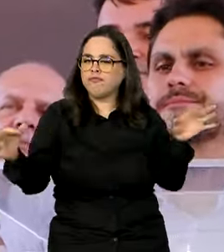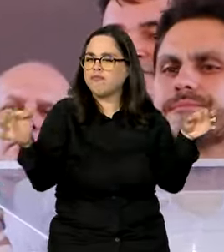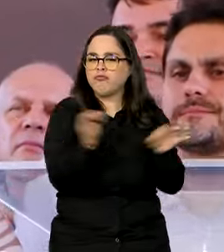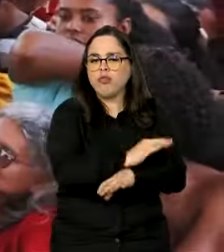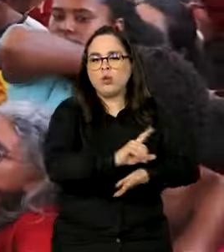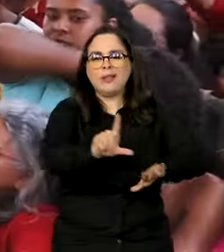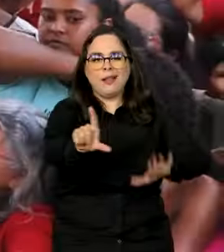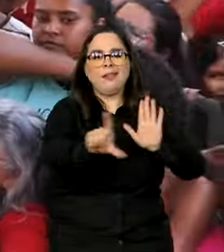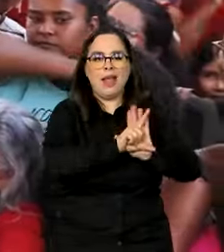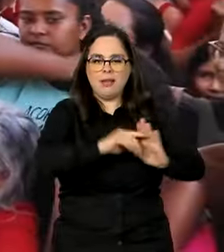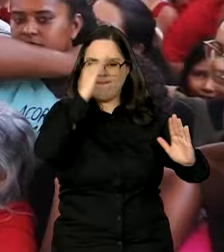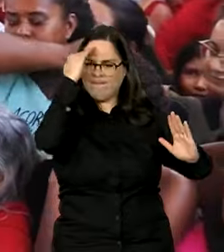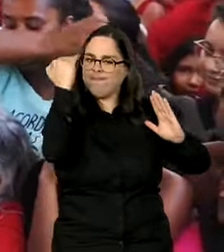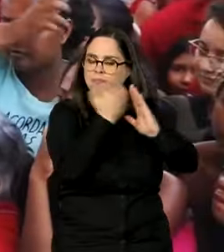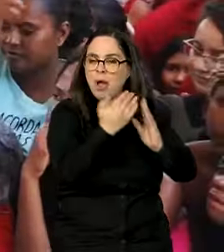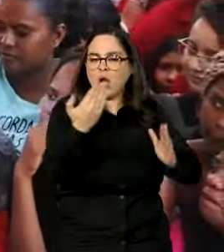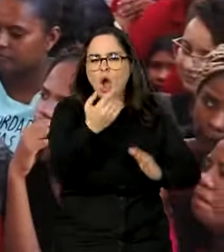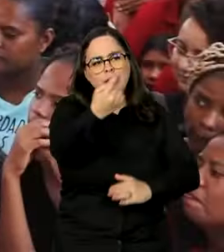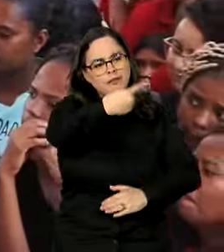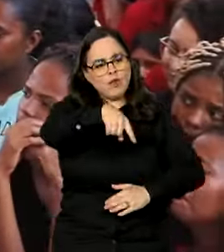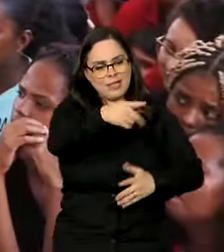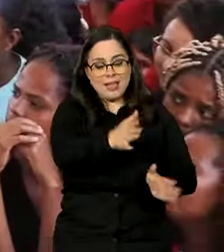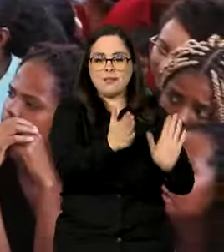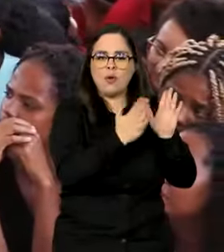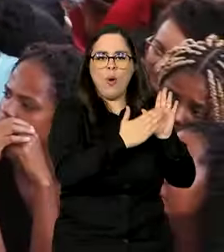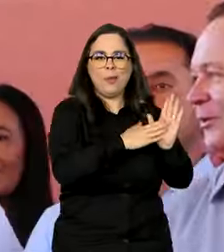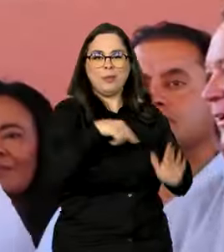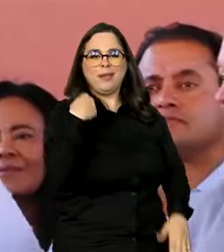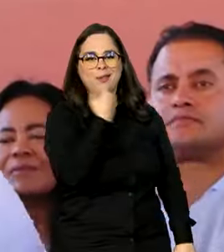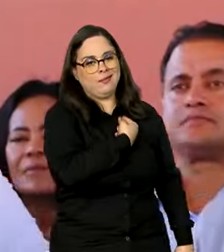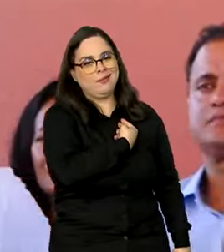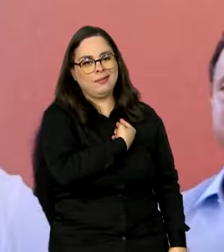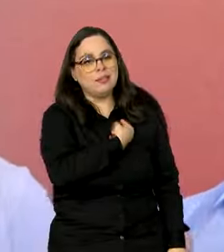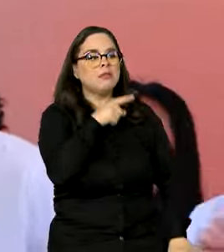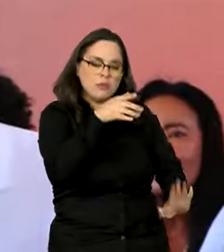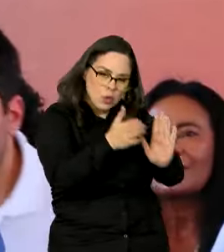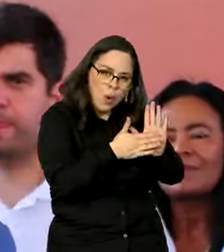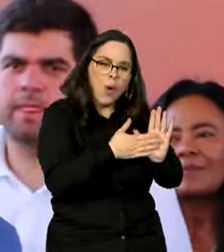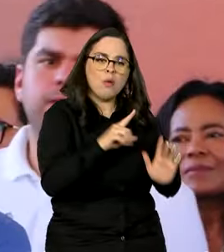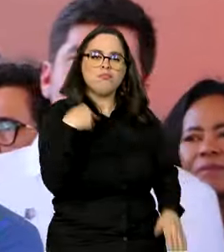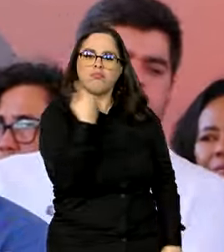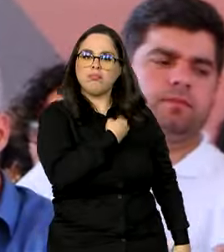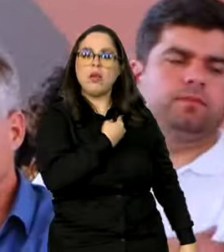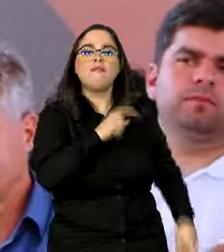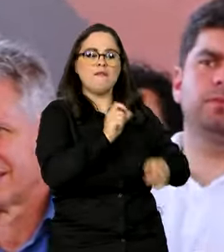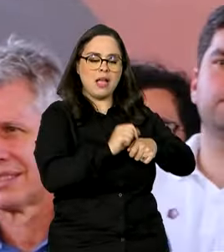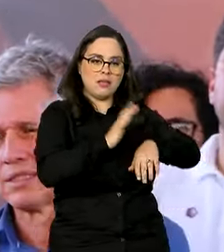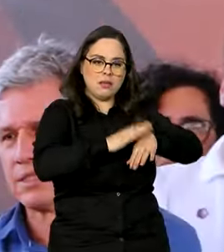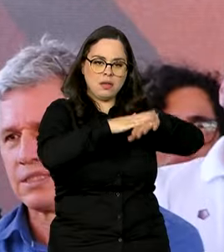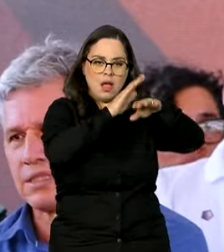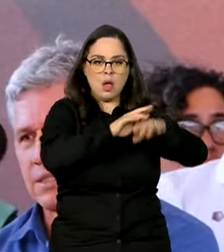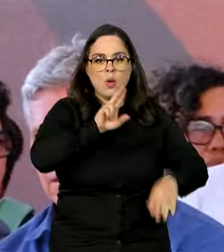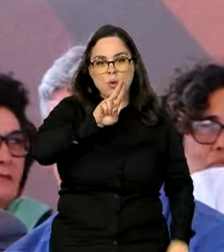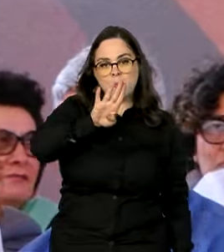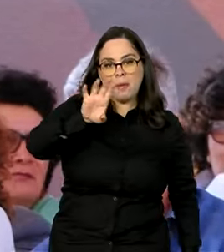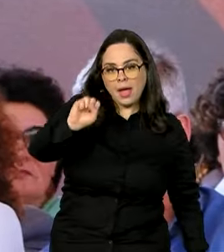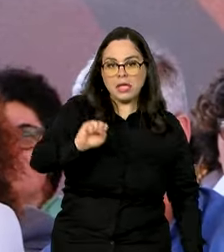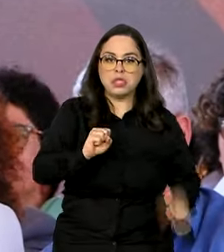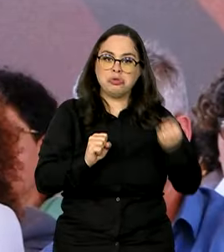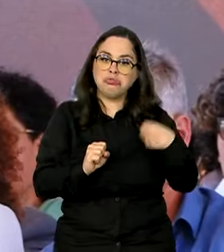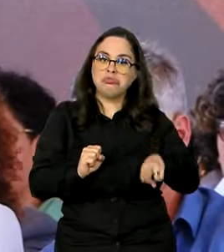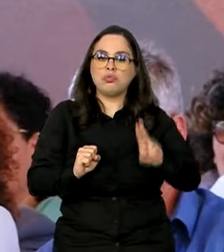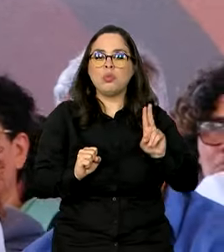agora vocês passam a nos cobrar, além de fazer mais UBS ou mais UPA,